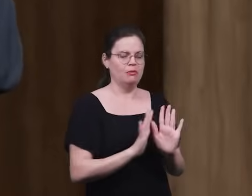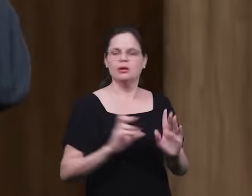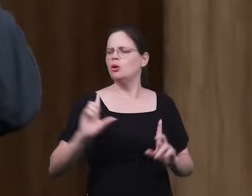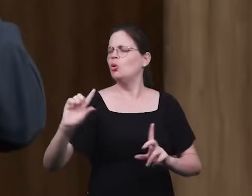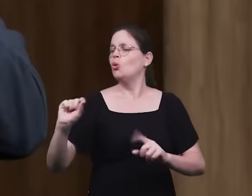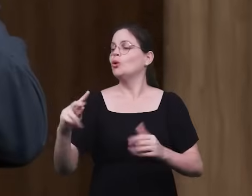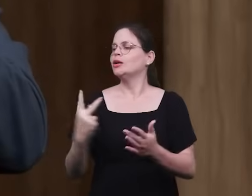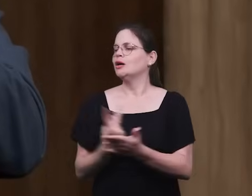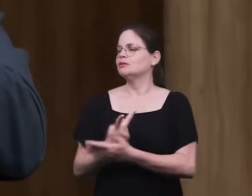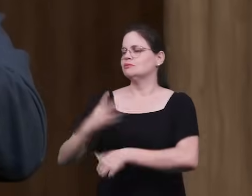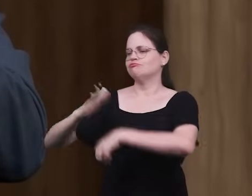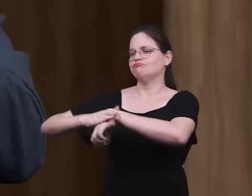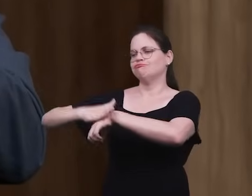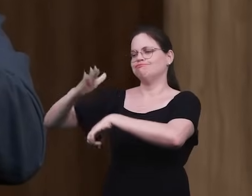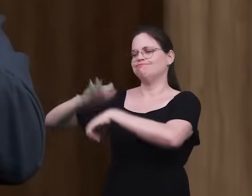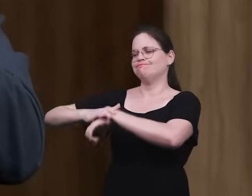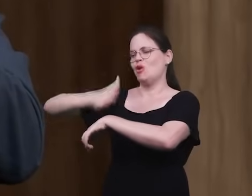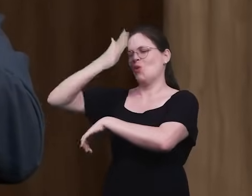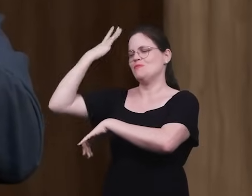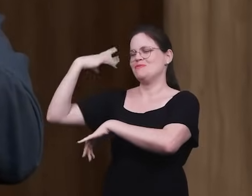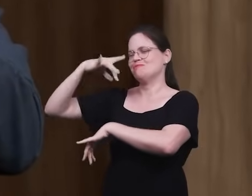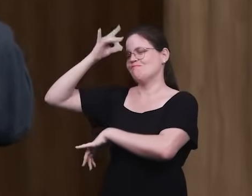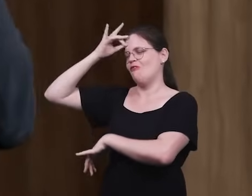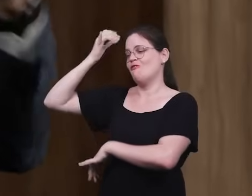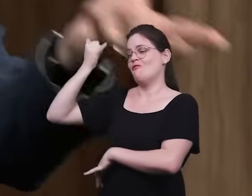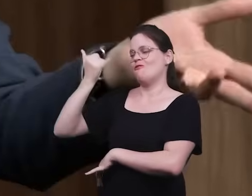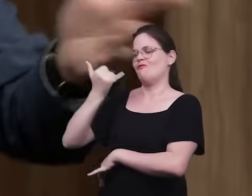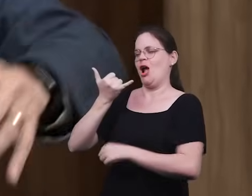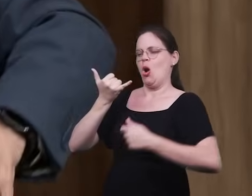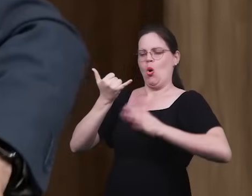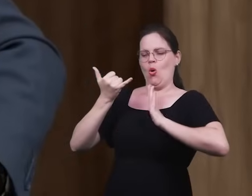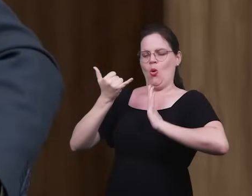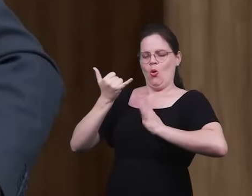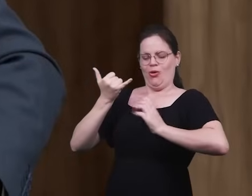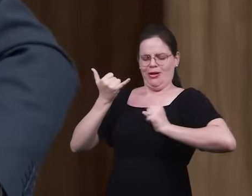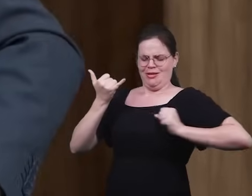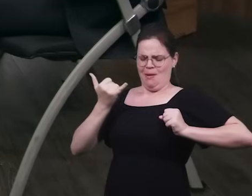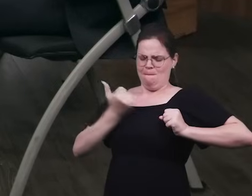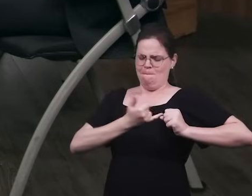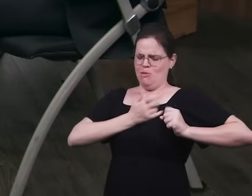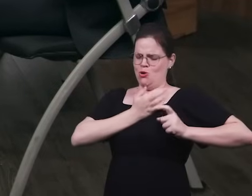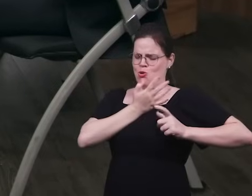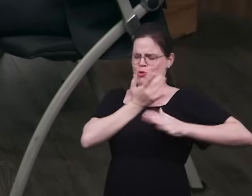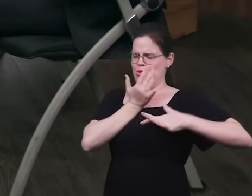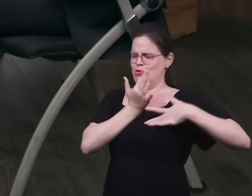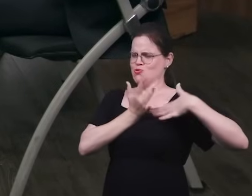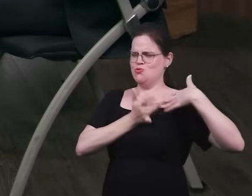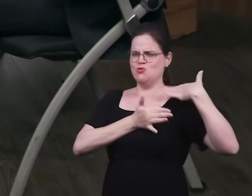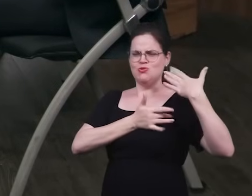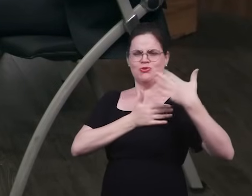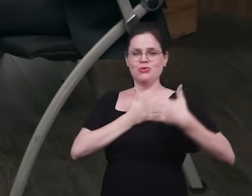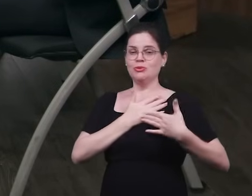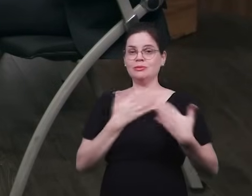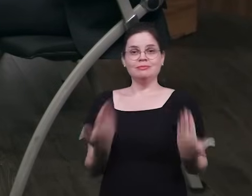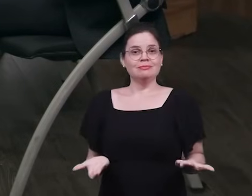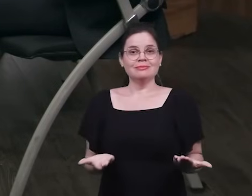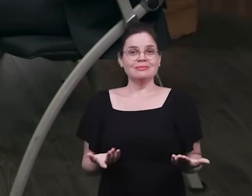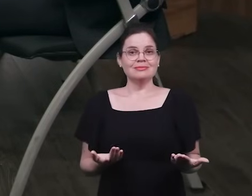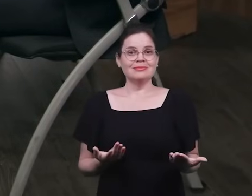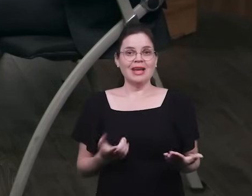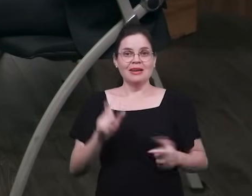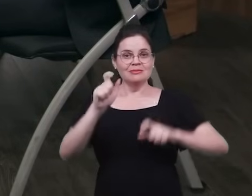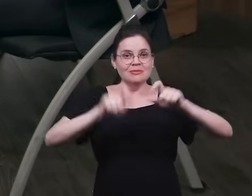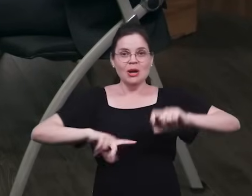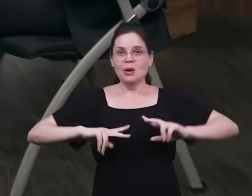ele falou comig maravil meu coração agora é cheio dele é só isso que o homem precisa